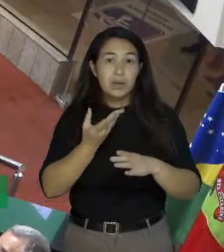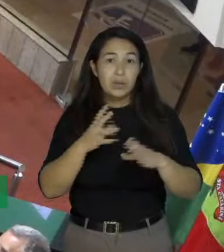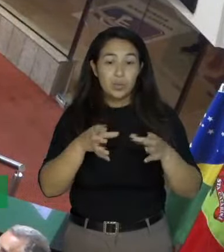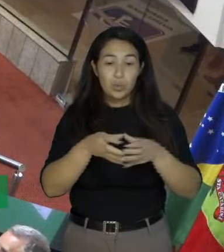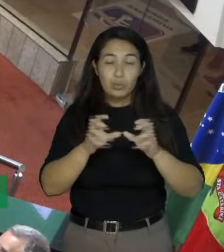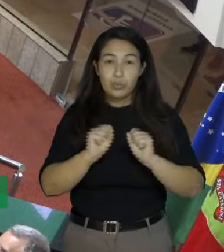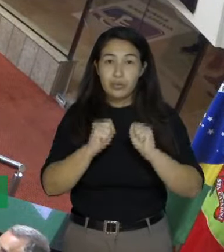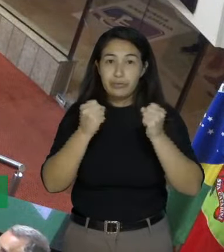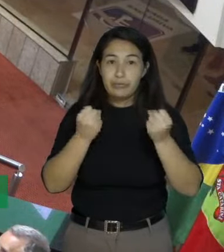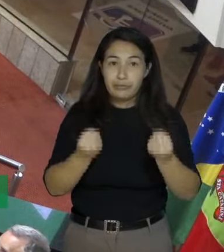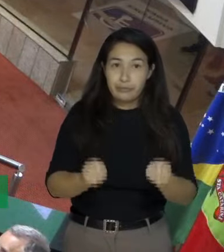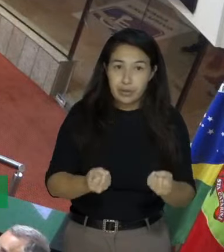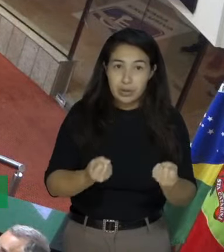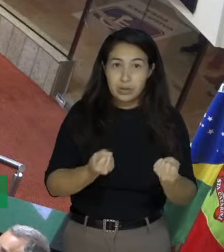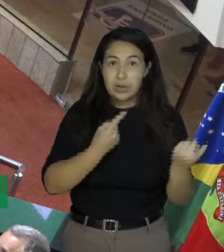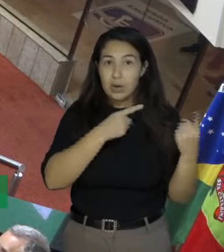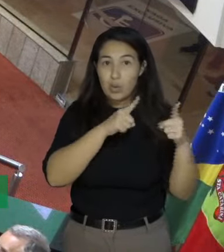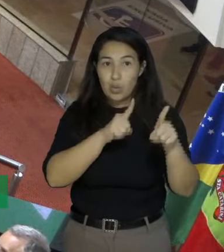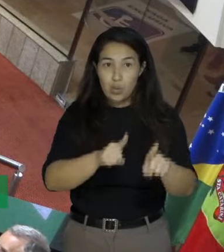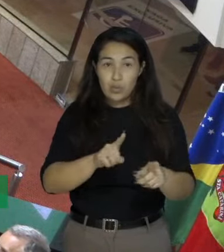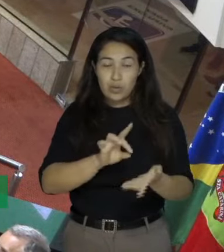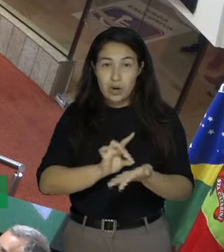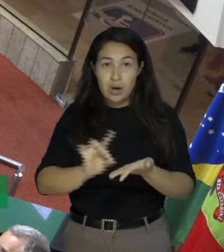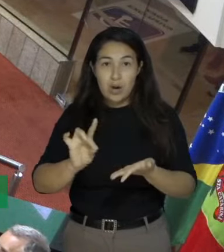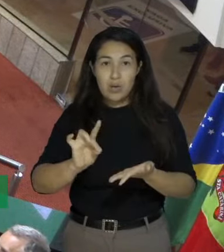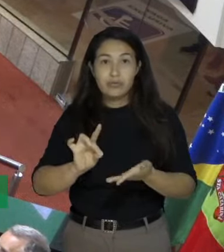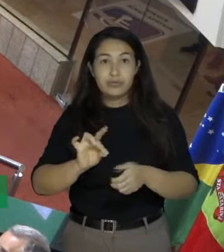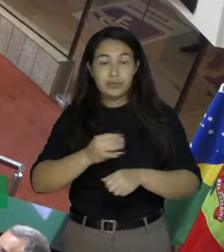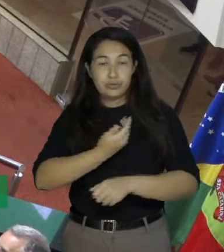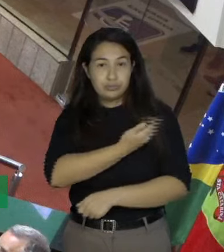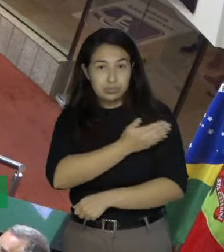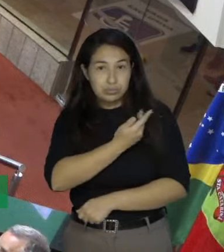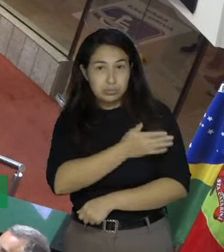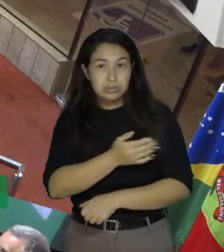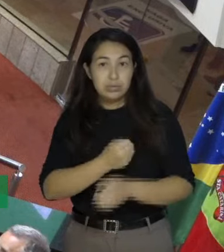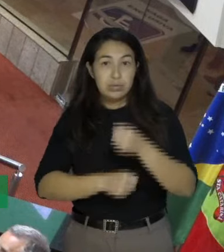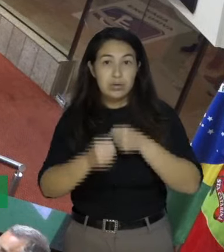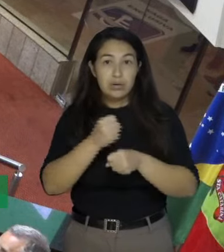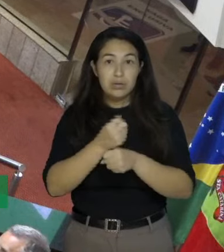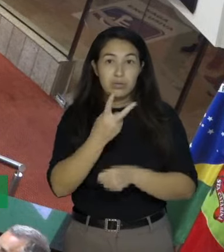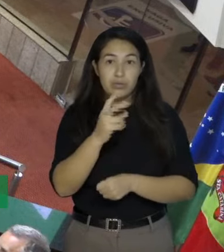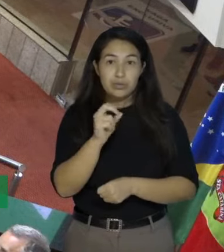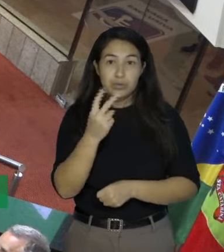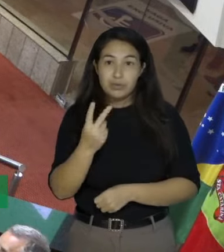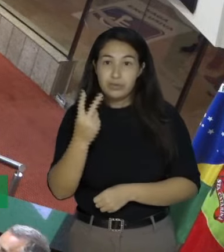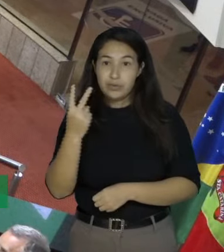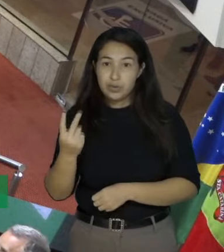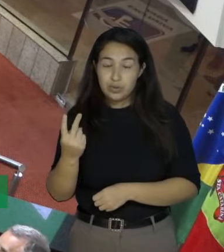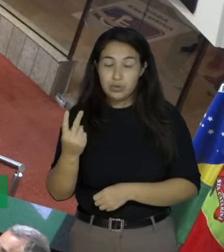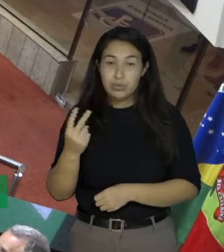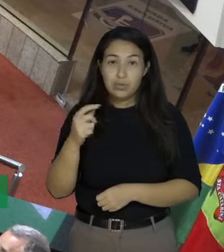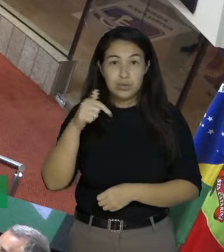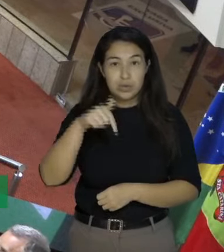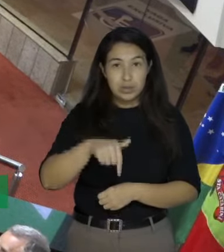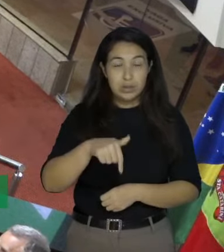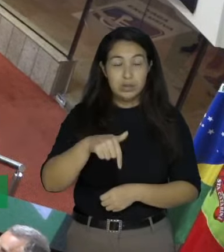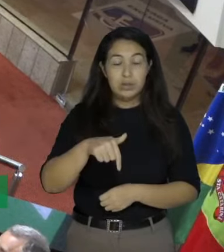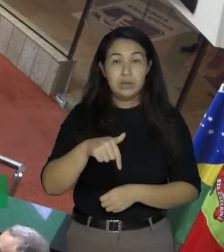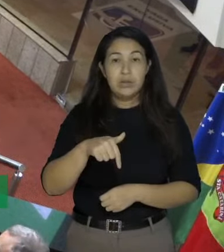crimes raciais e de intolerância só no ano passado nós acompanhamos o acompanhou coordenado pelo